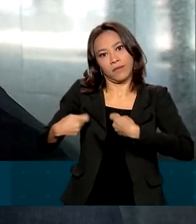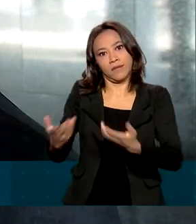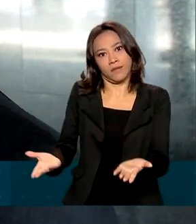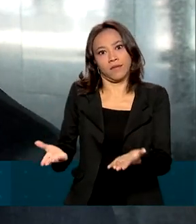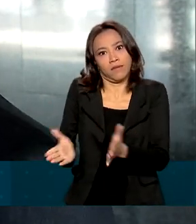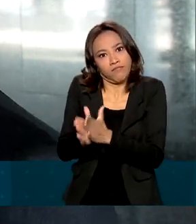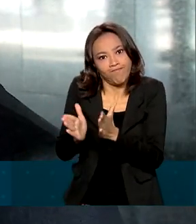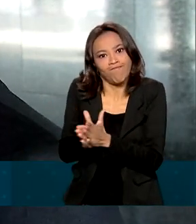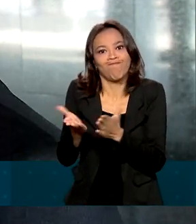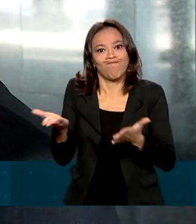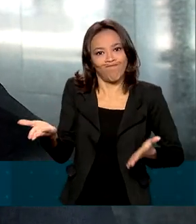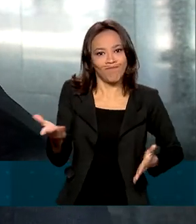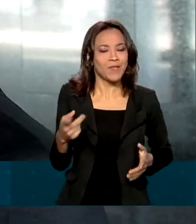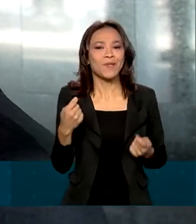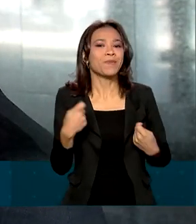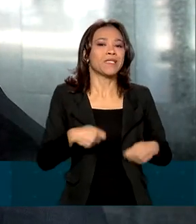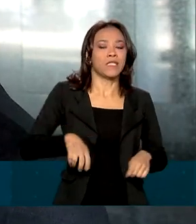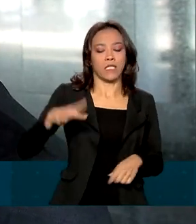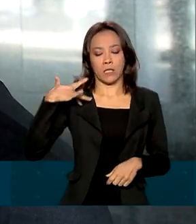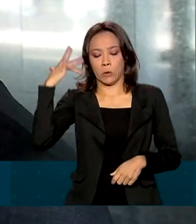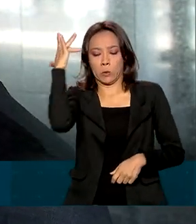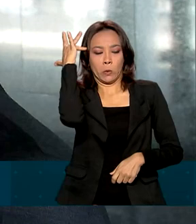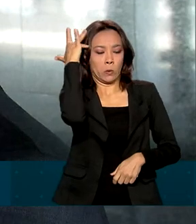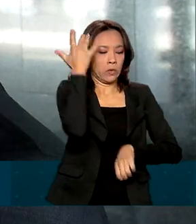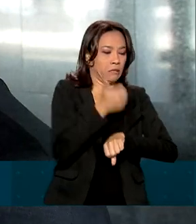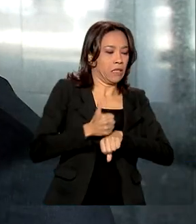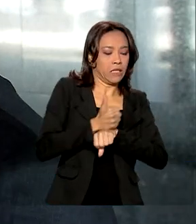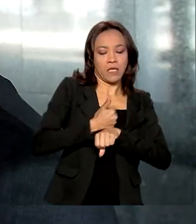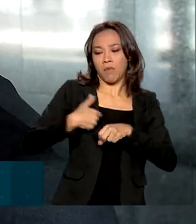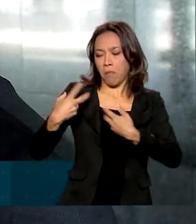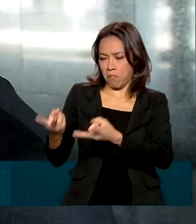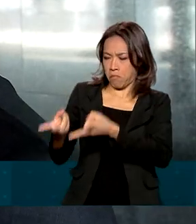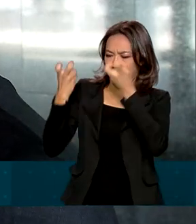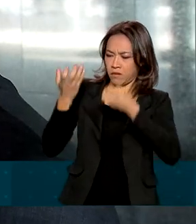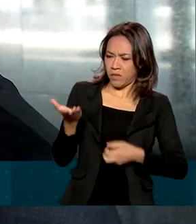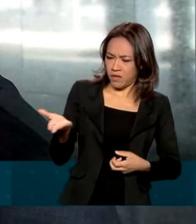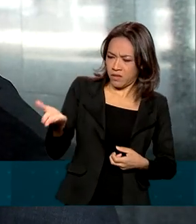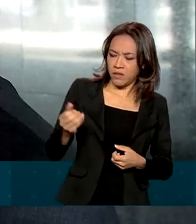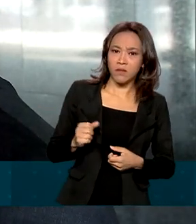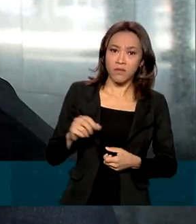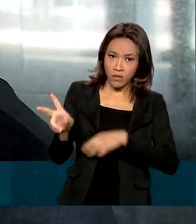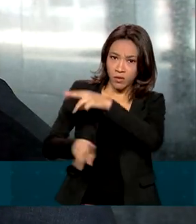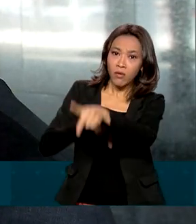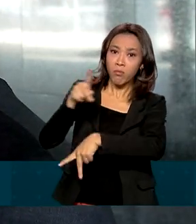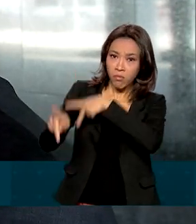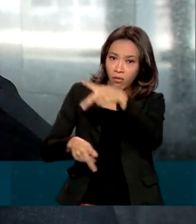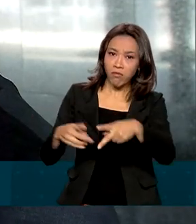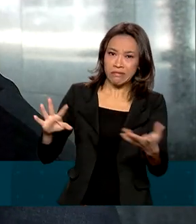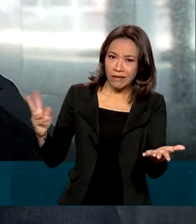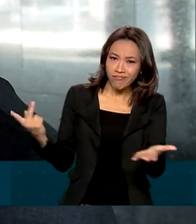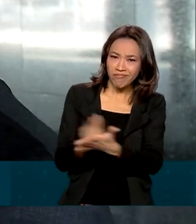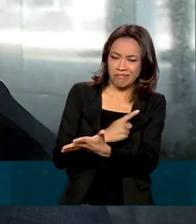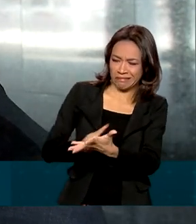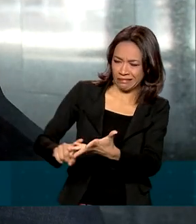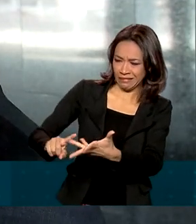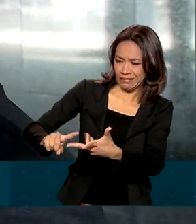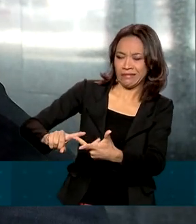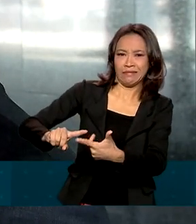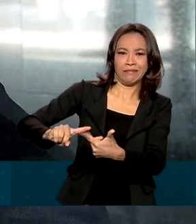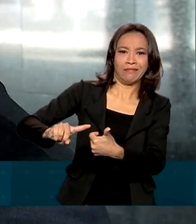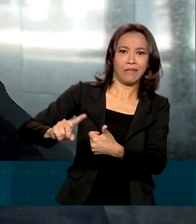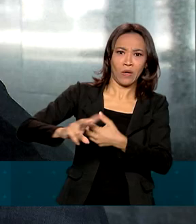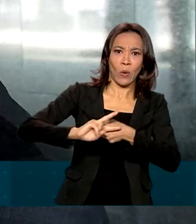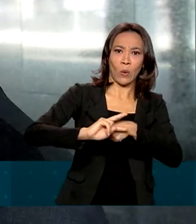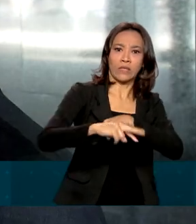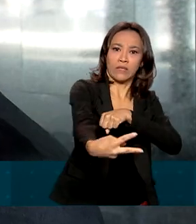é necessário ser nenhum especialista para ver, né, a situação que o nosso povo está enfrentando, né, consequências,